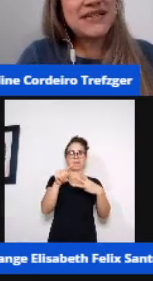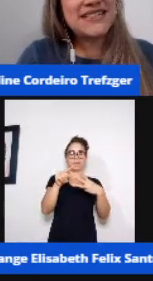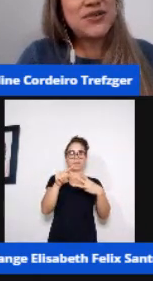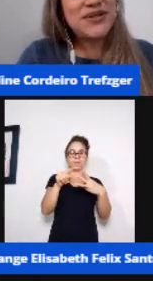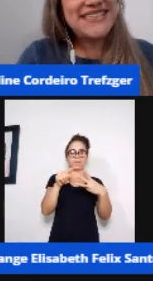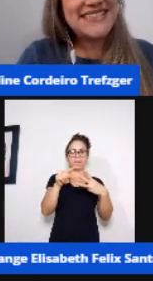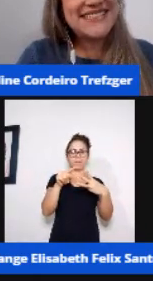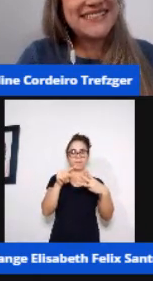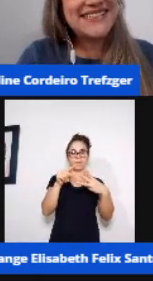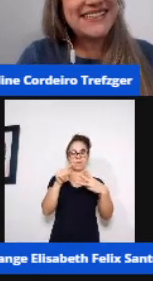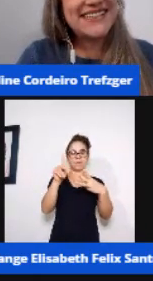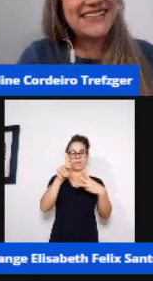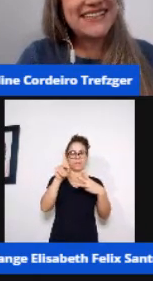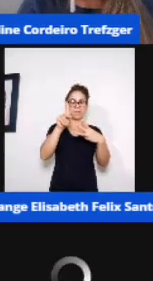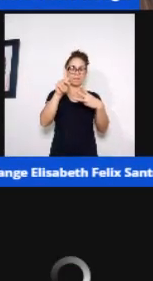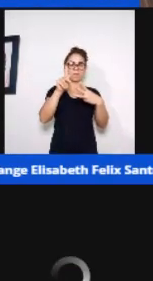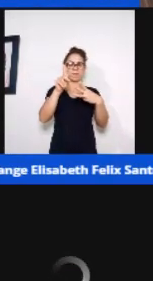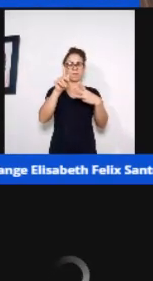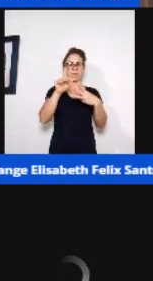nossos telespectadores.